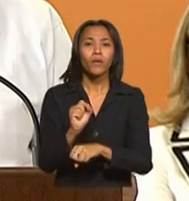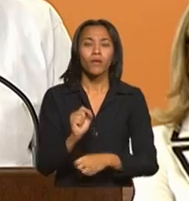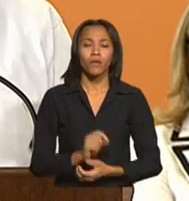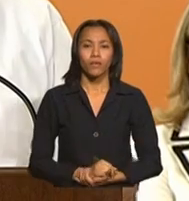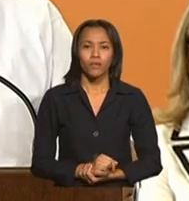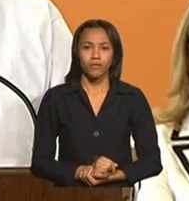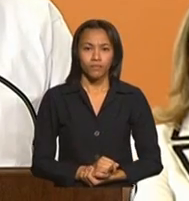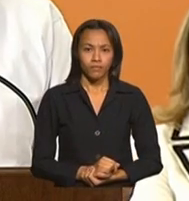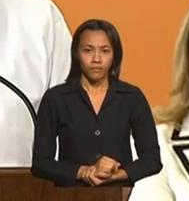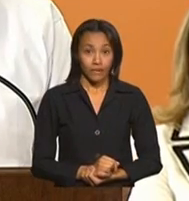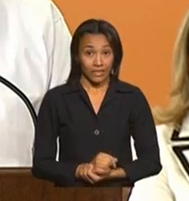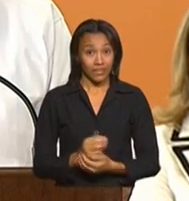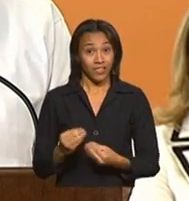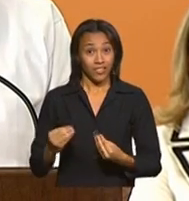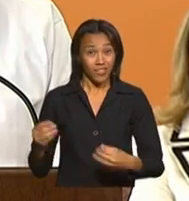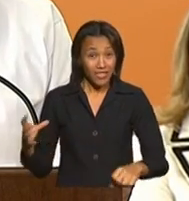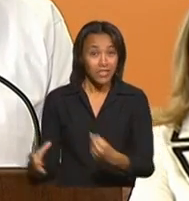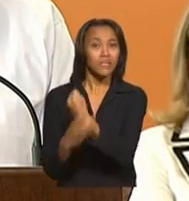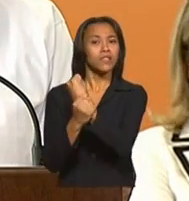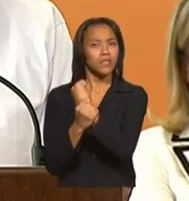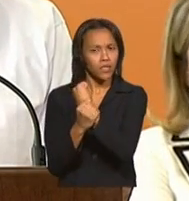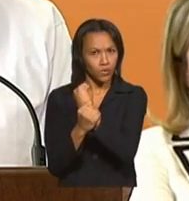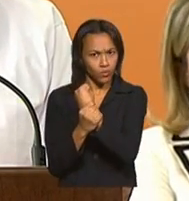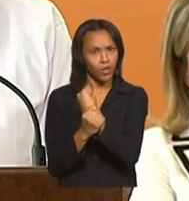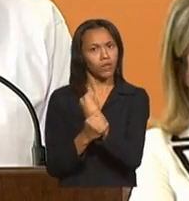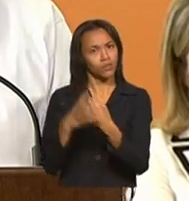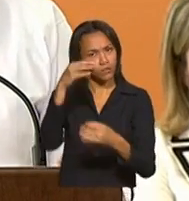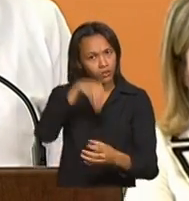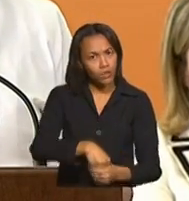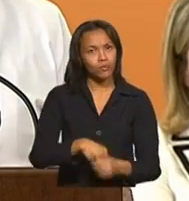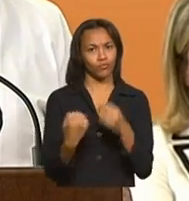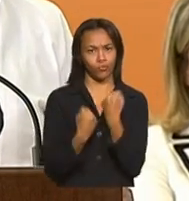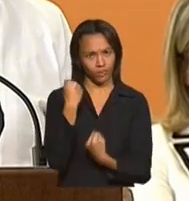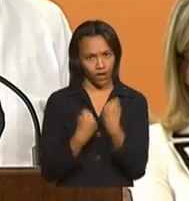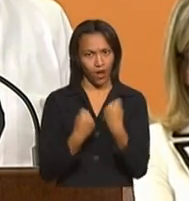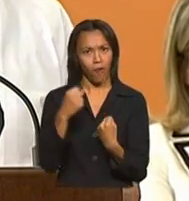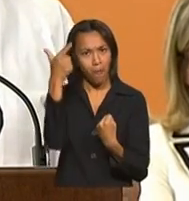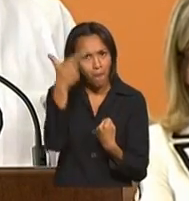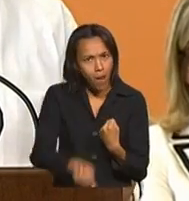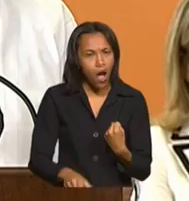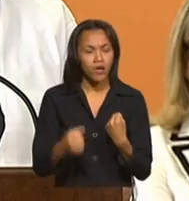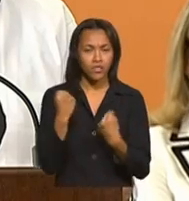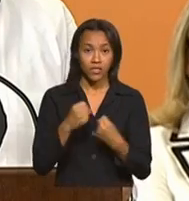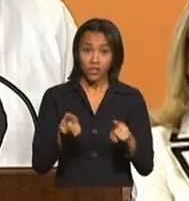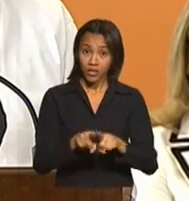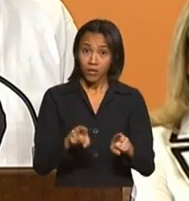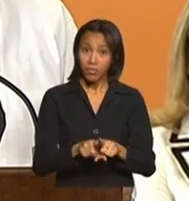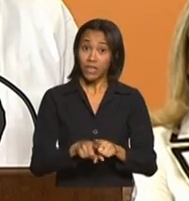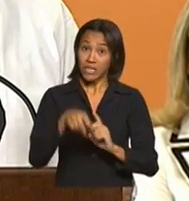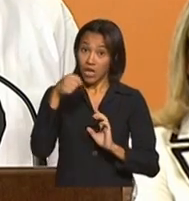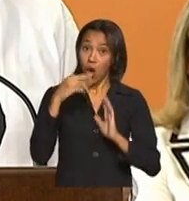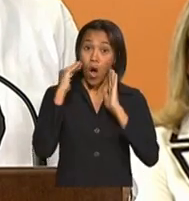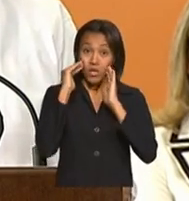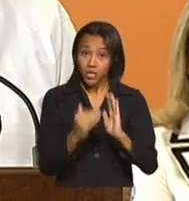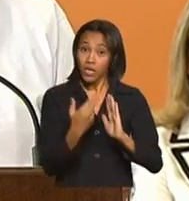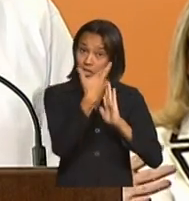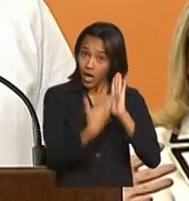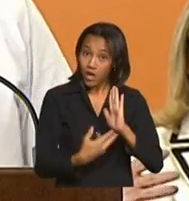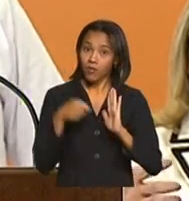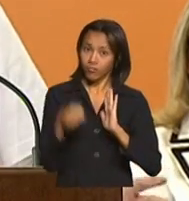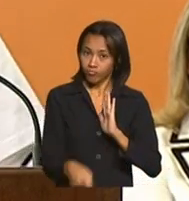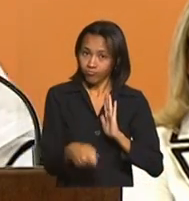elevar os padrões de segurança dos nossos automóveis e, principalmente, as exigências para que muitos